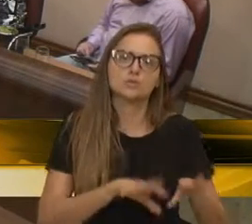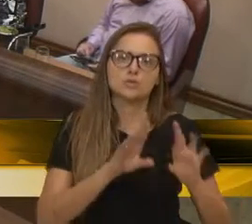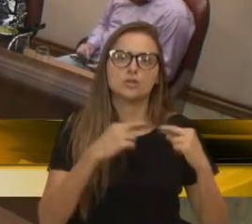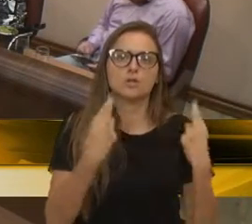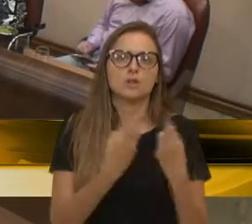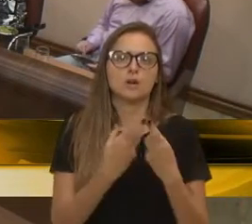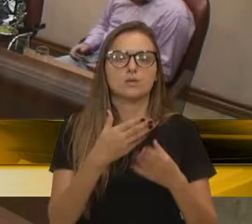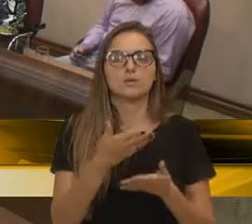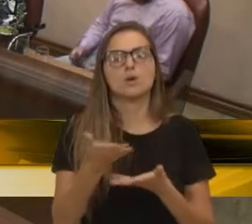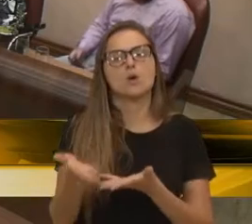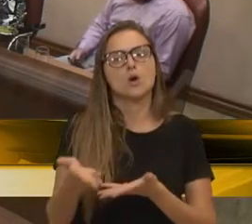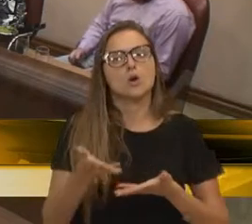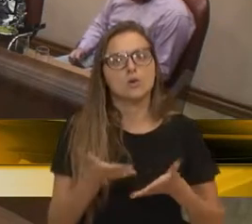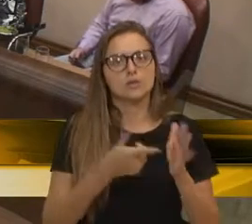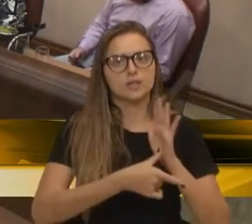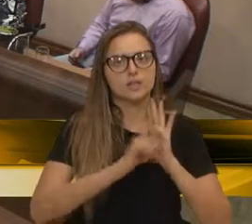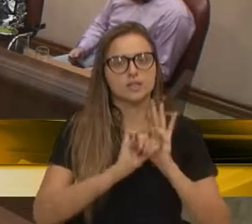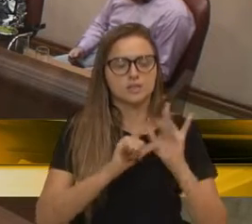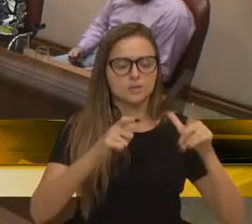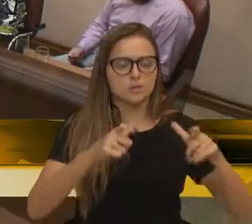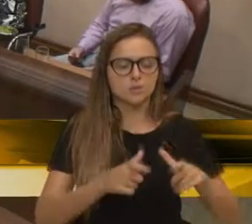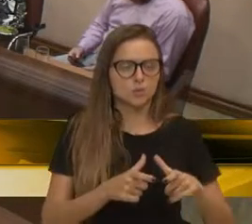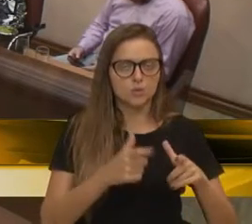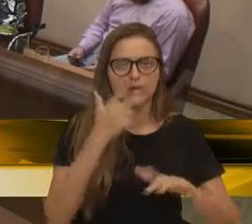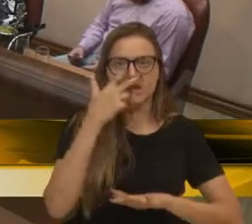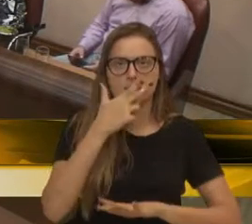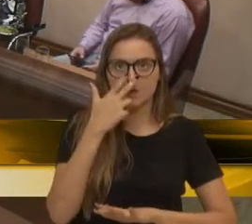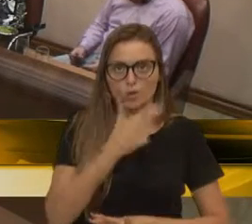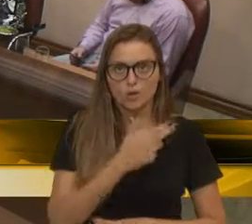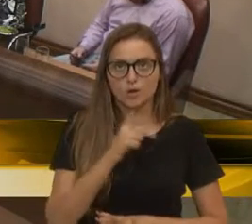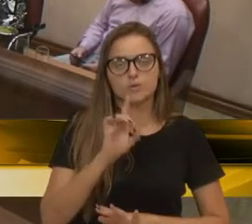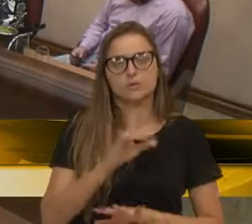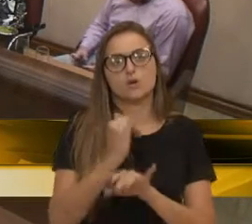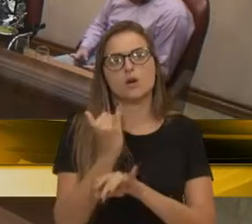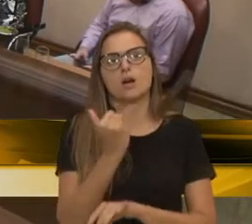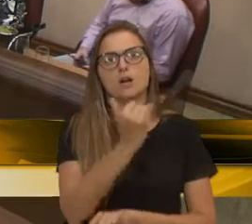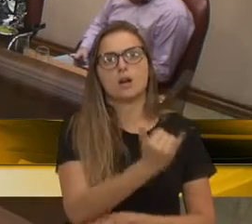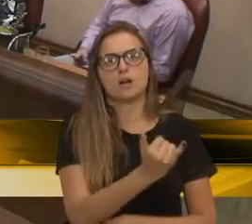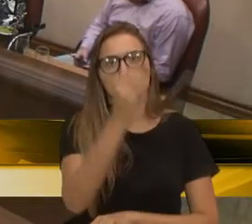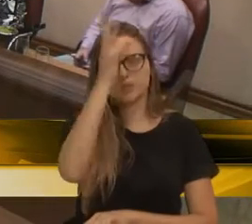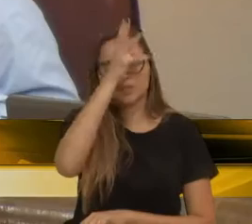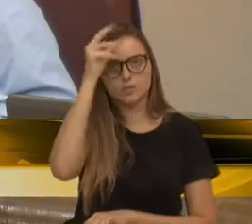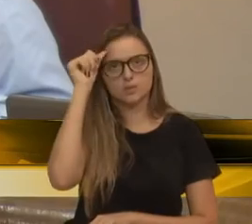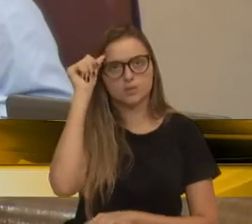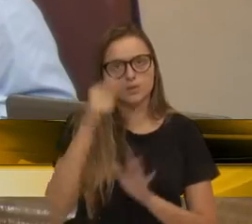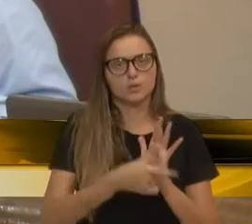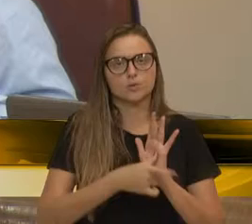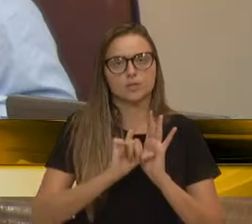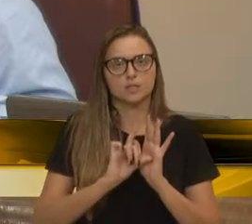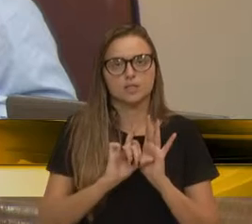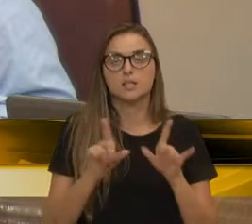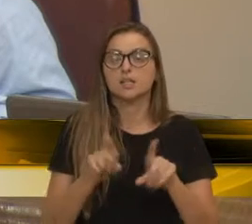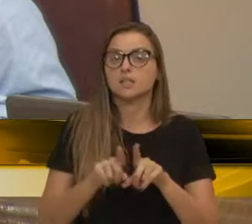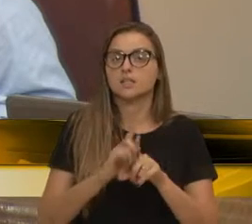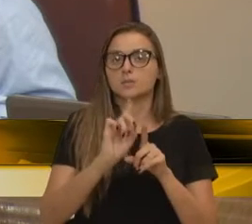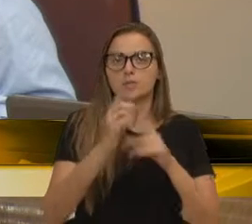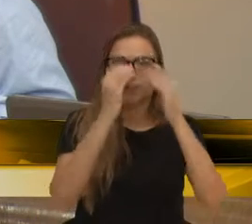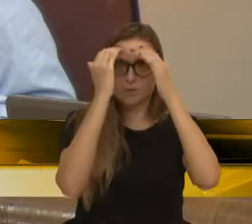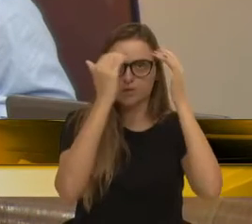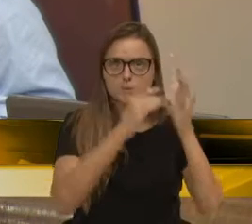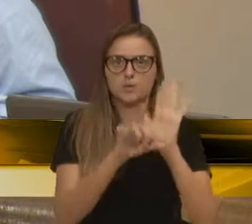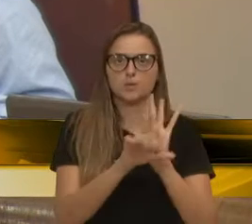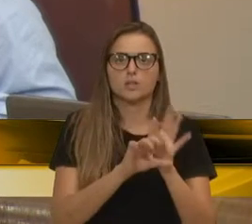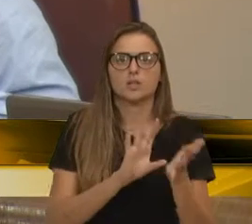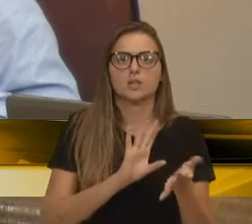convocada para o mesmo local sendo apenas exigido prévio aviso à autoridade competente ofendeu também a lei orgânica do município